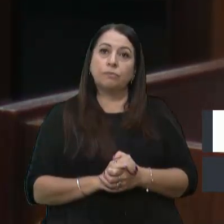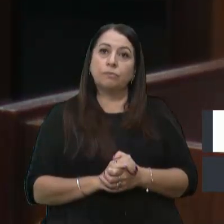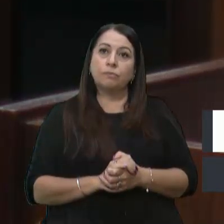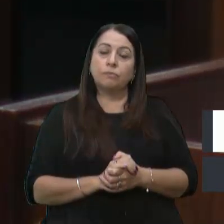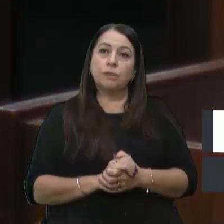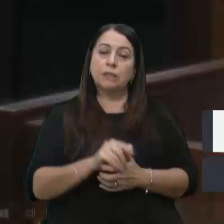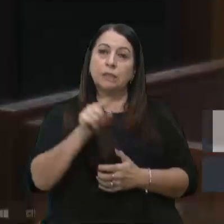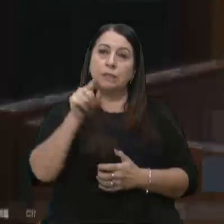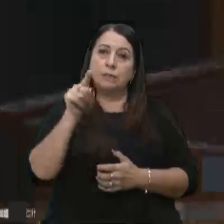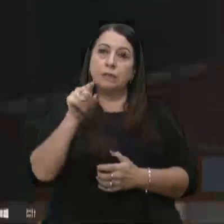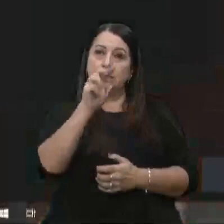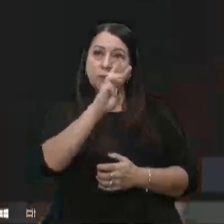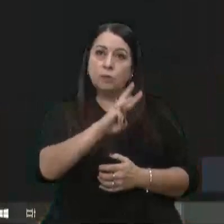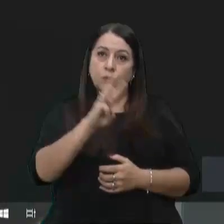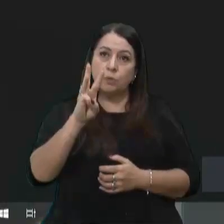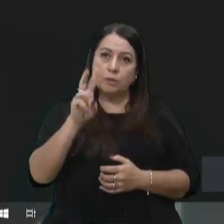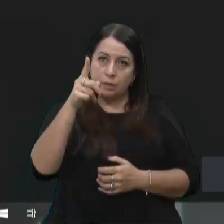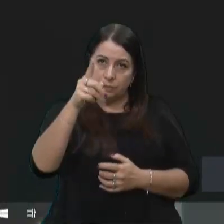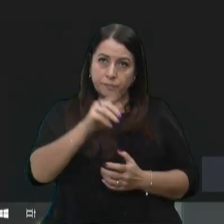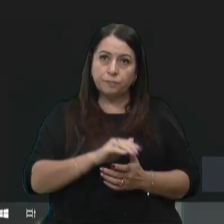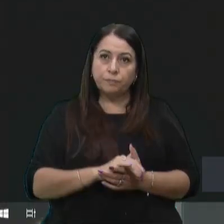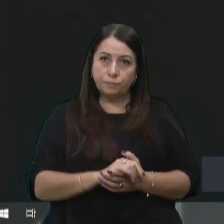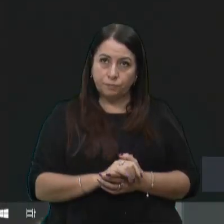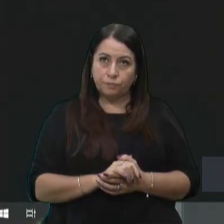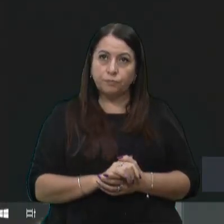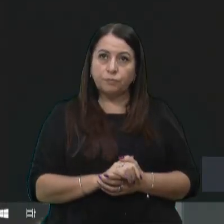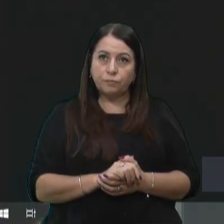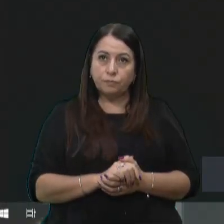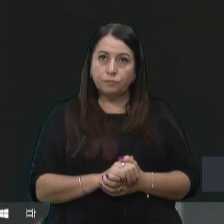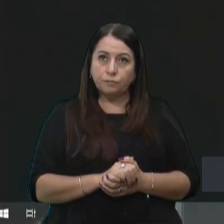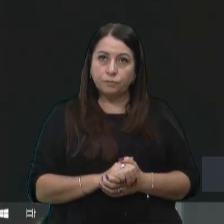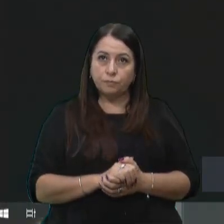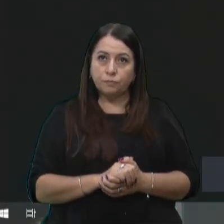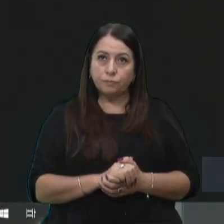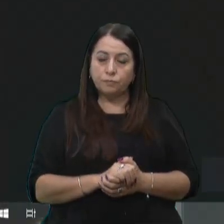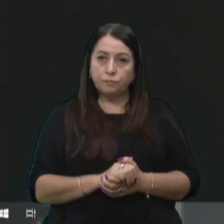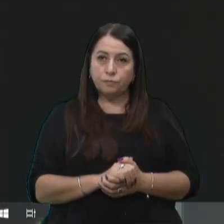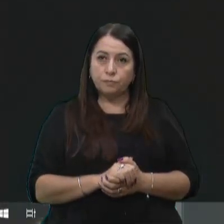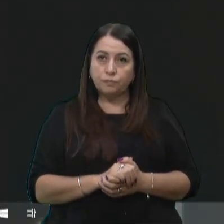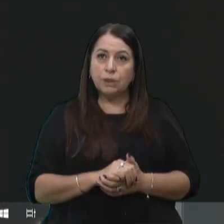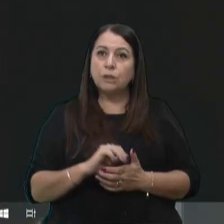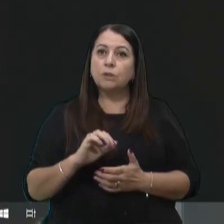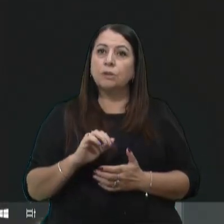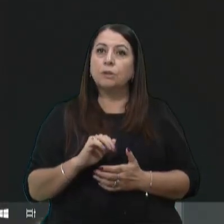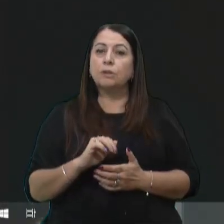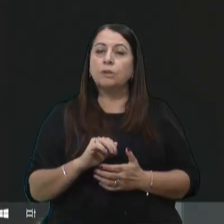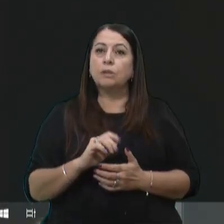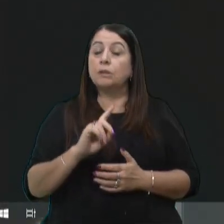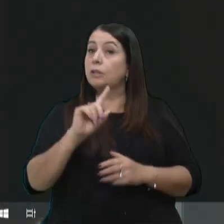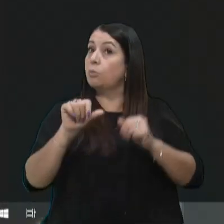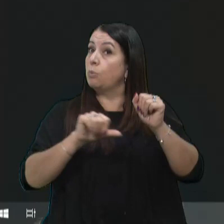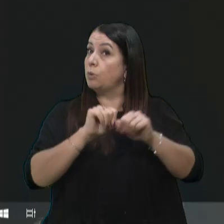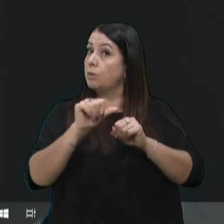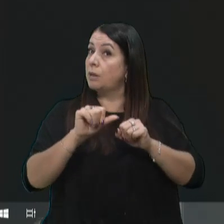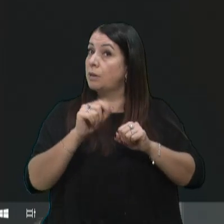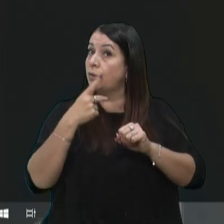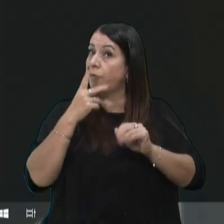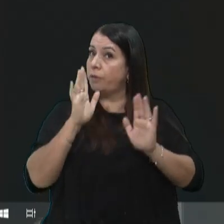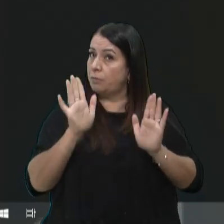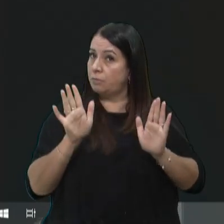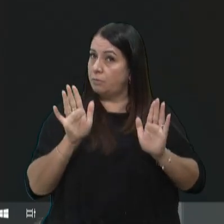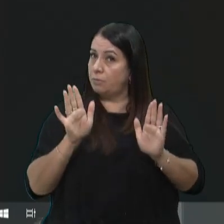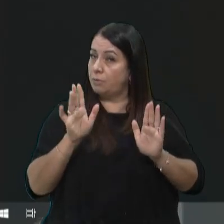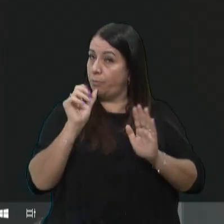aqui está no site por favor teve a câmara o site todos se não mudarem agora enquanto estiver falando tá